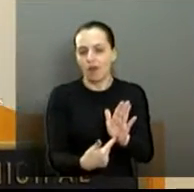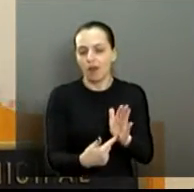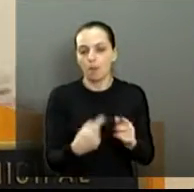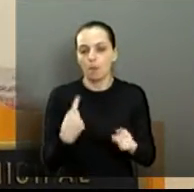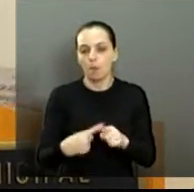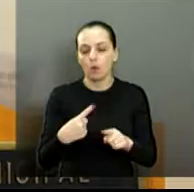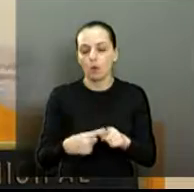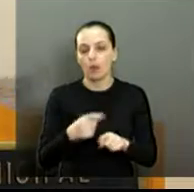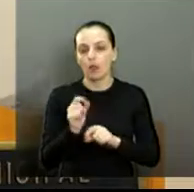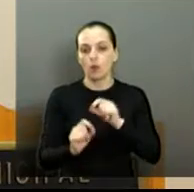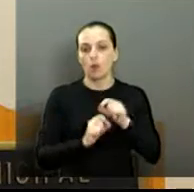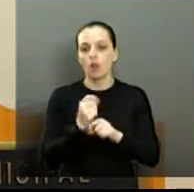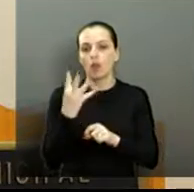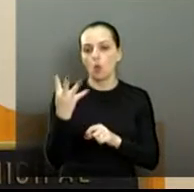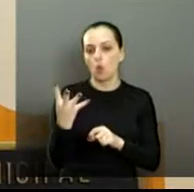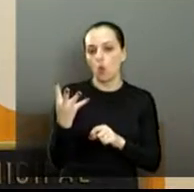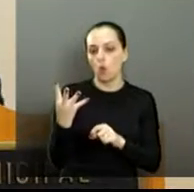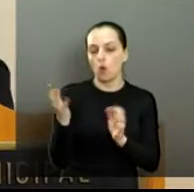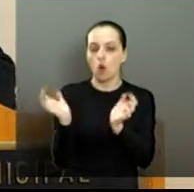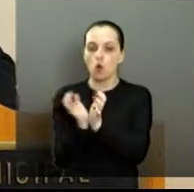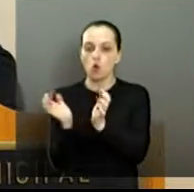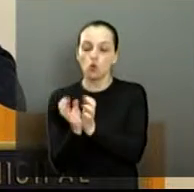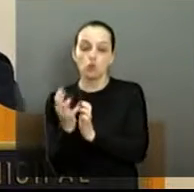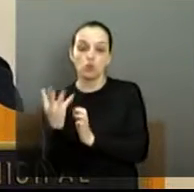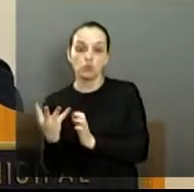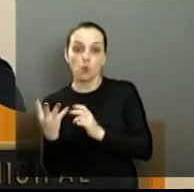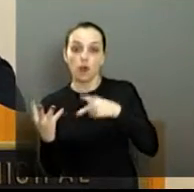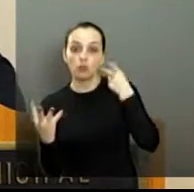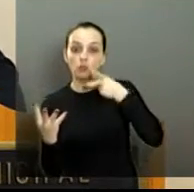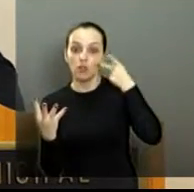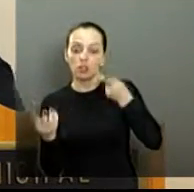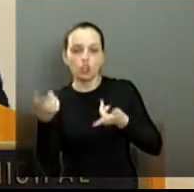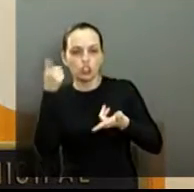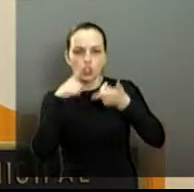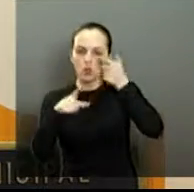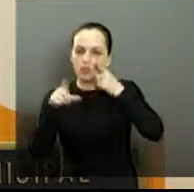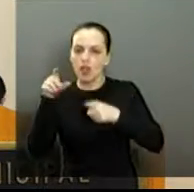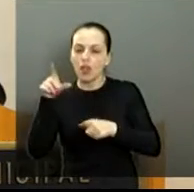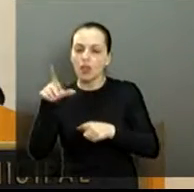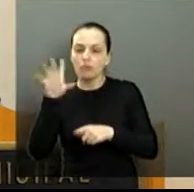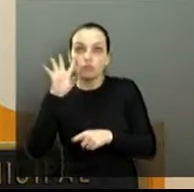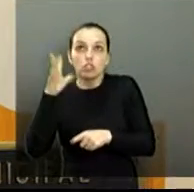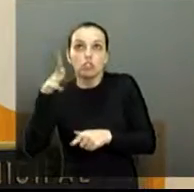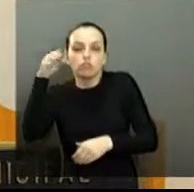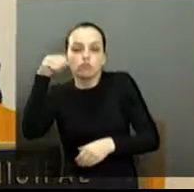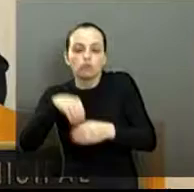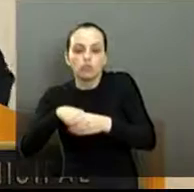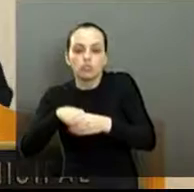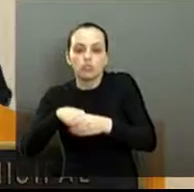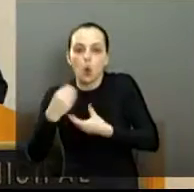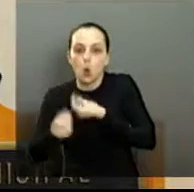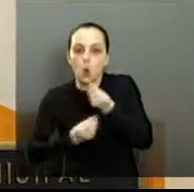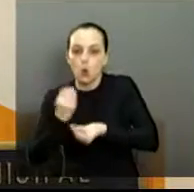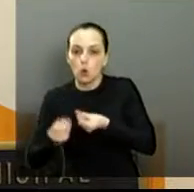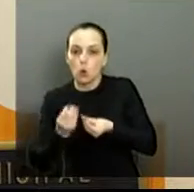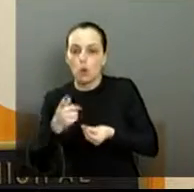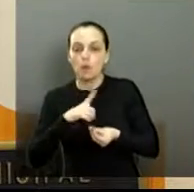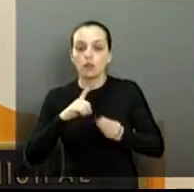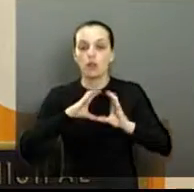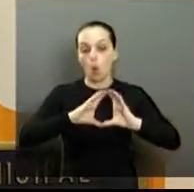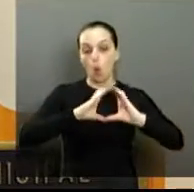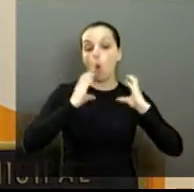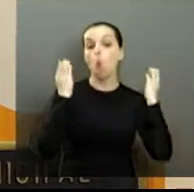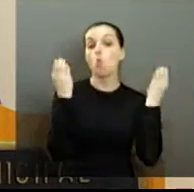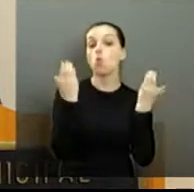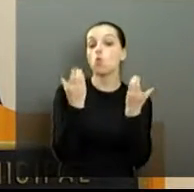porque quatro vereadores um bloco não consegue decidir uma votação na casa de leis existe um coletivo isso uma unidade